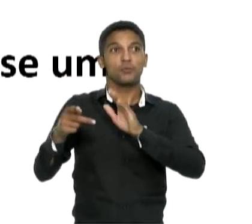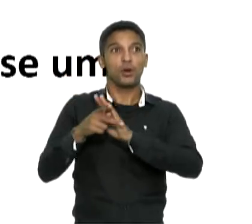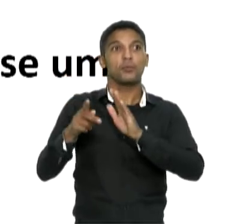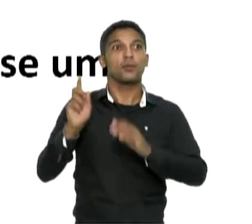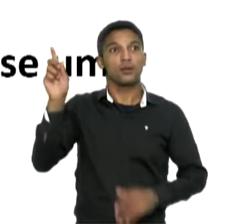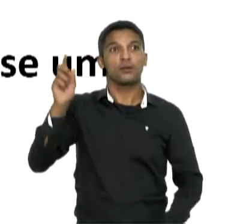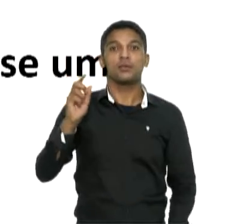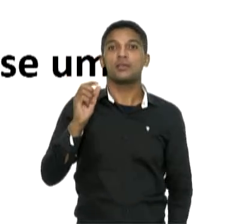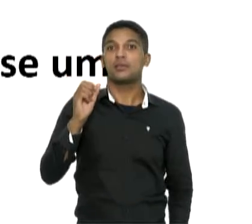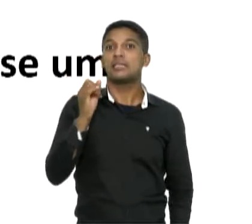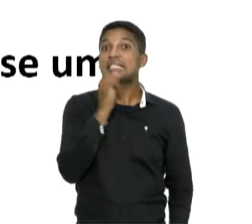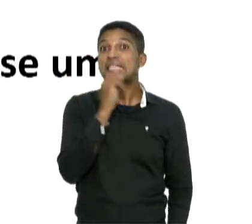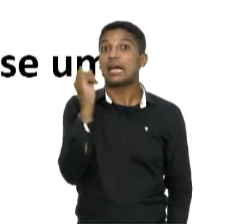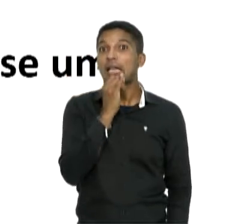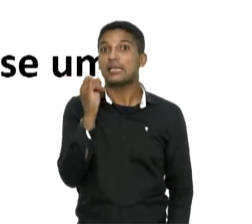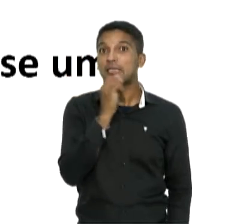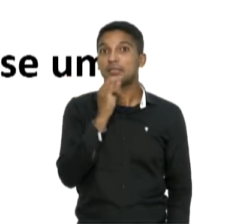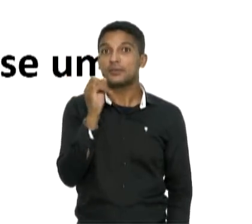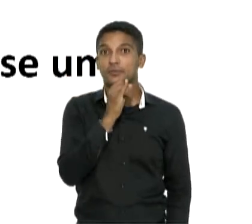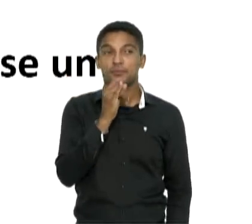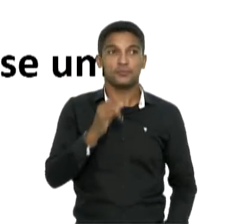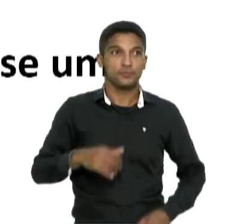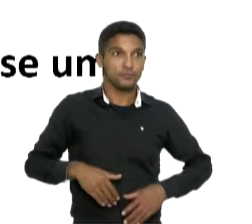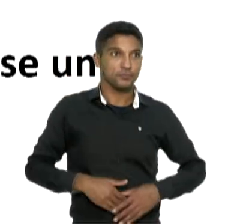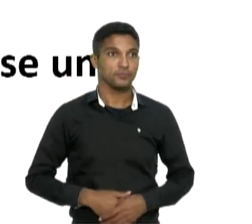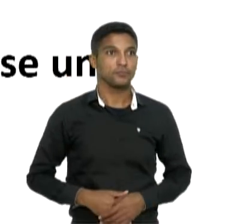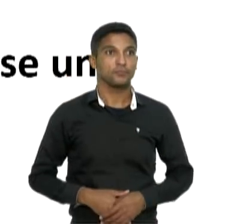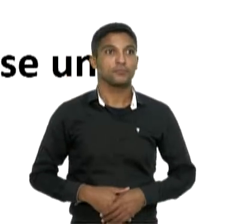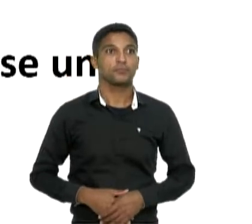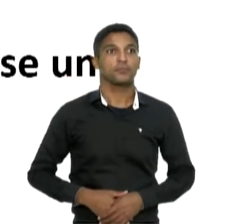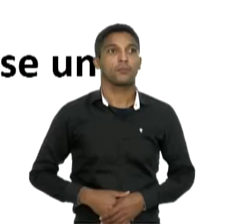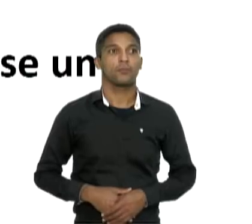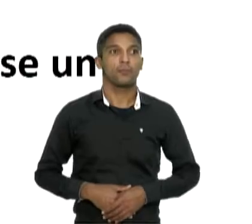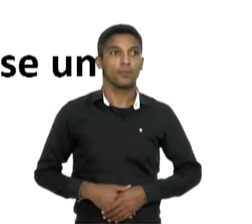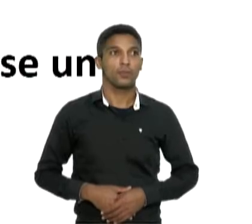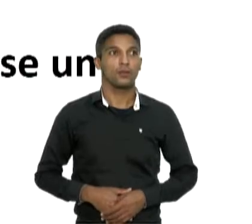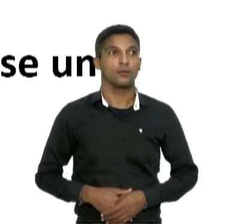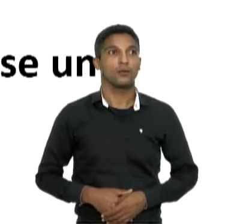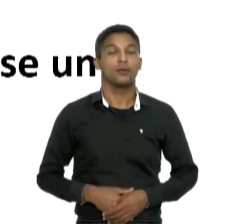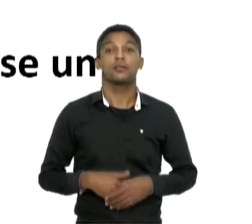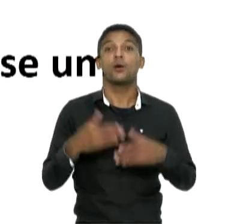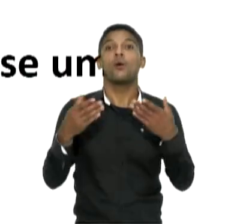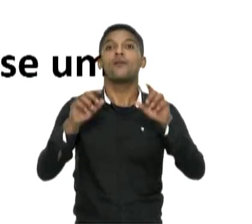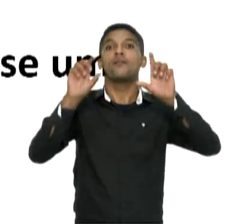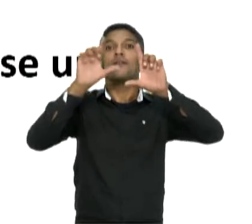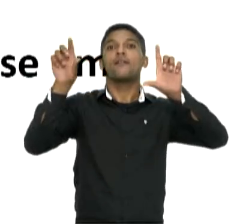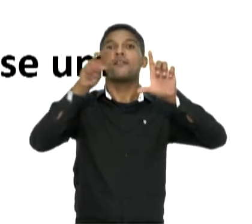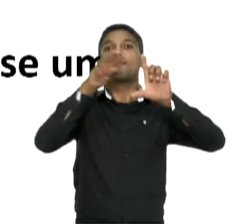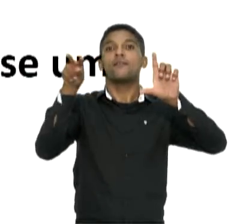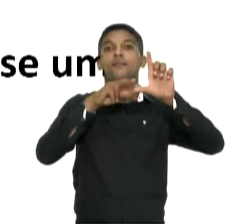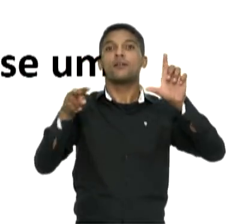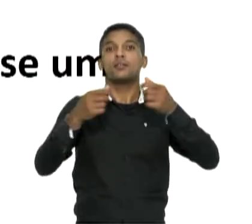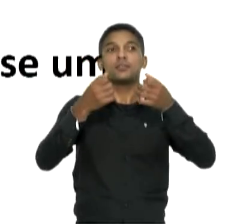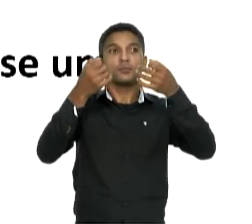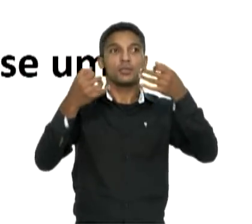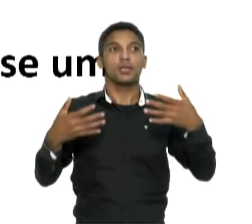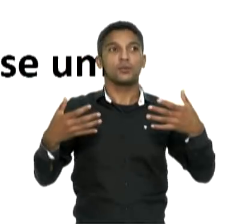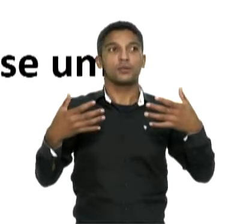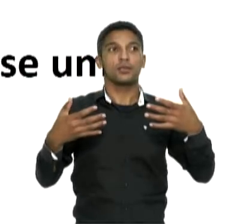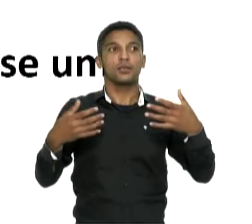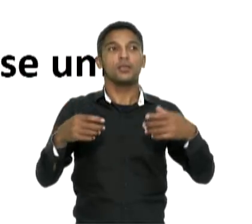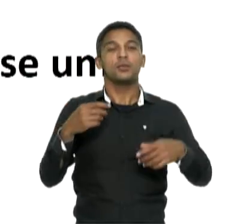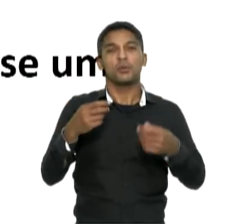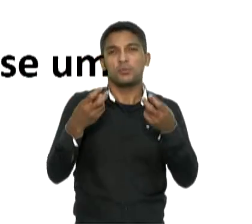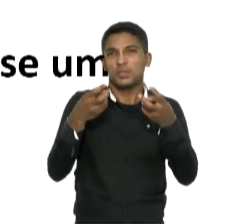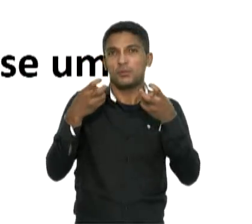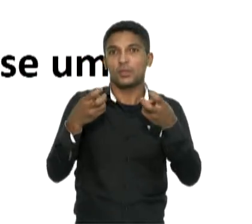do modelo clássico substituiu-se uma beleza dramaticamente tensa. Então, o que ele está falando? As linhas do Barroco, vocês